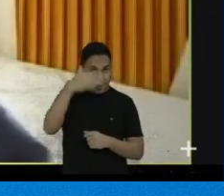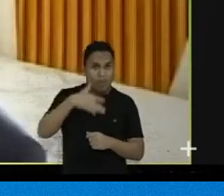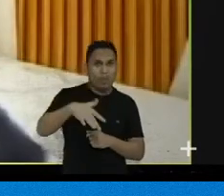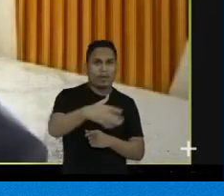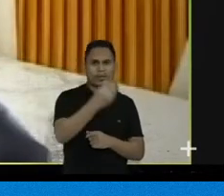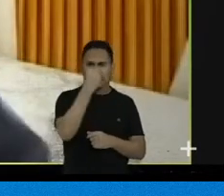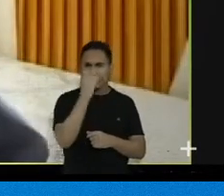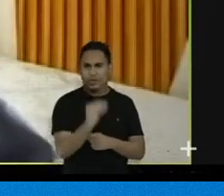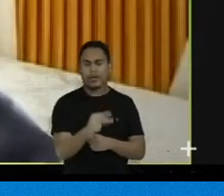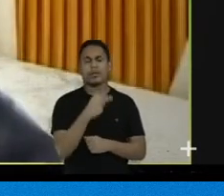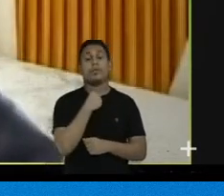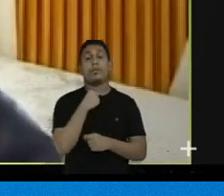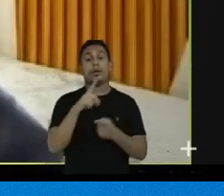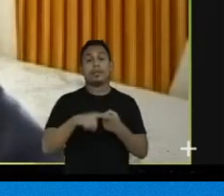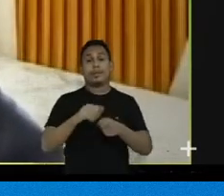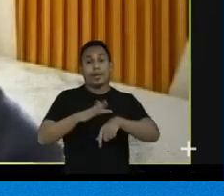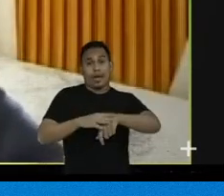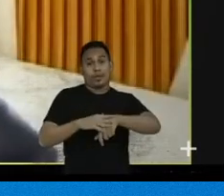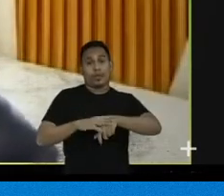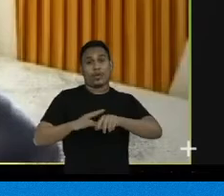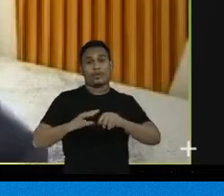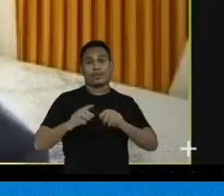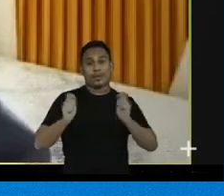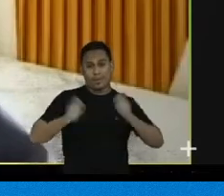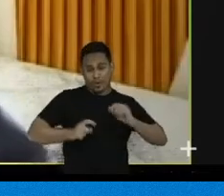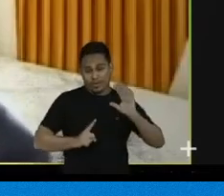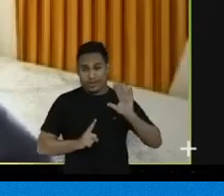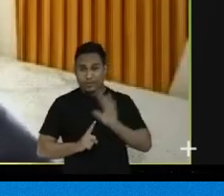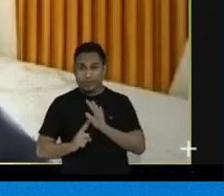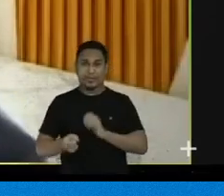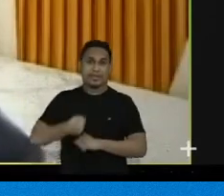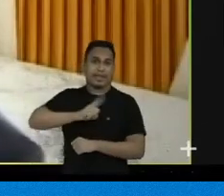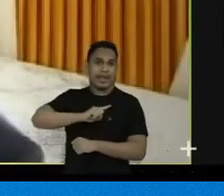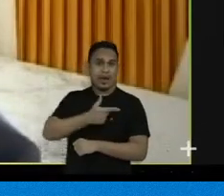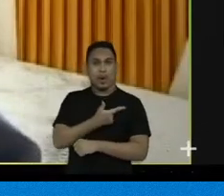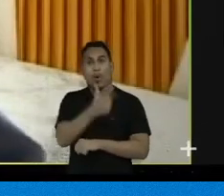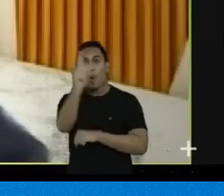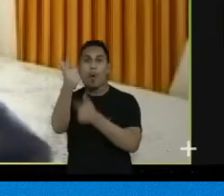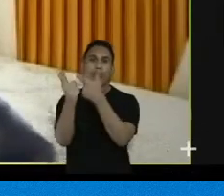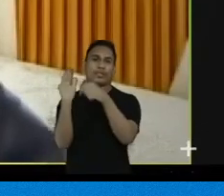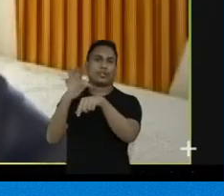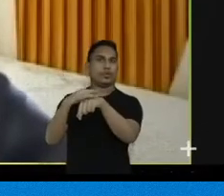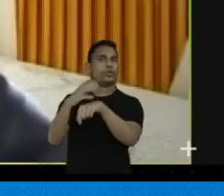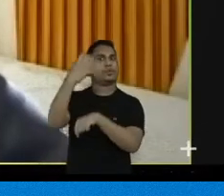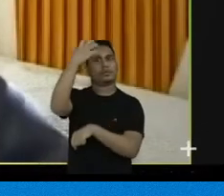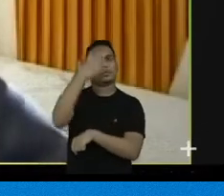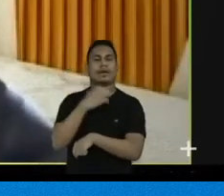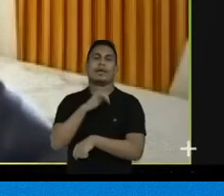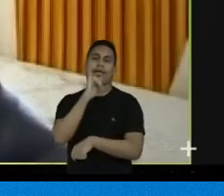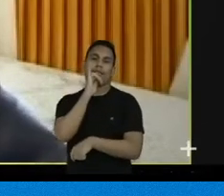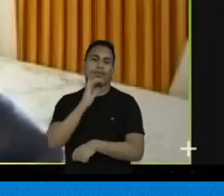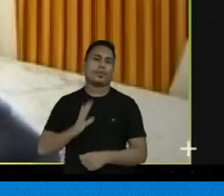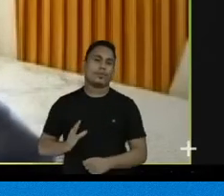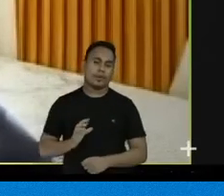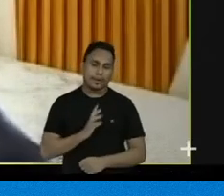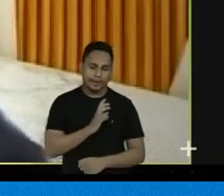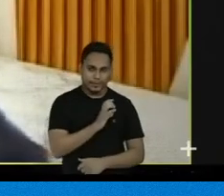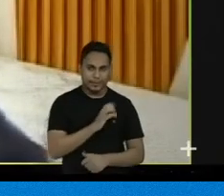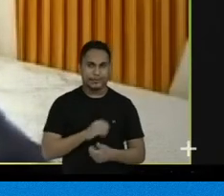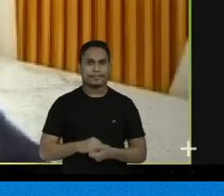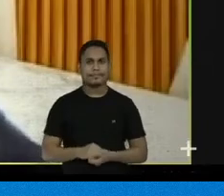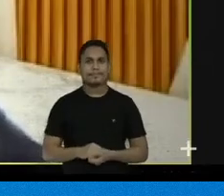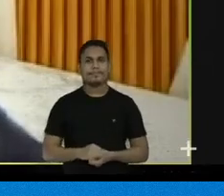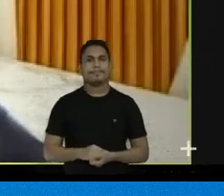que aumenta o risco de outras doenças sérias, né? Como, por exemplo, o câncer. Quanto seria o